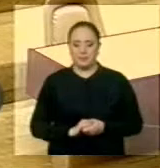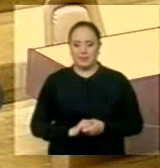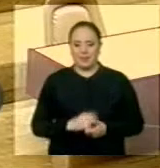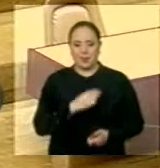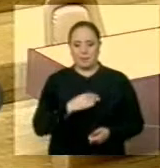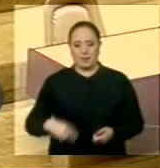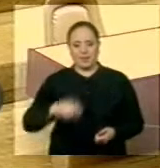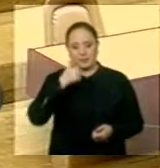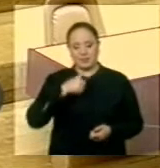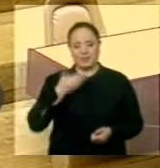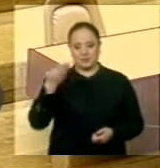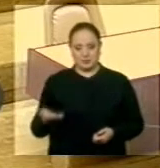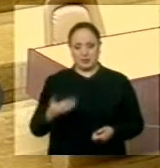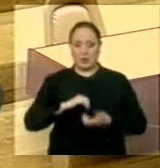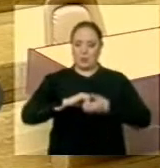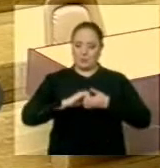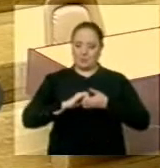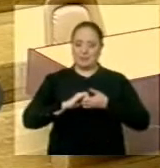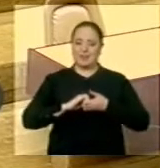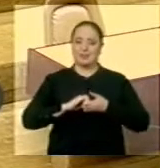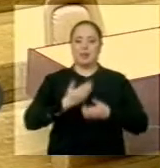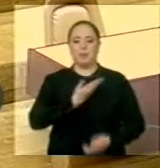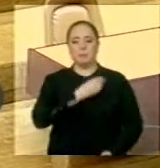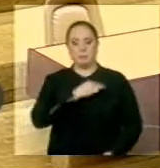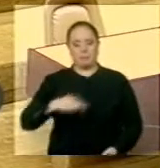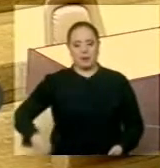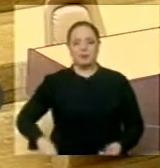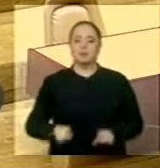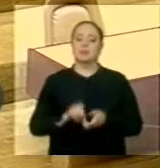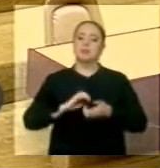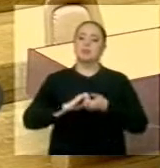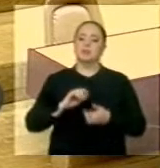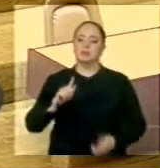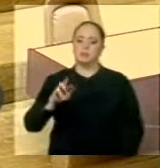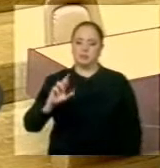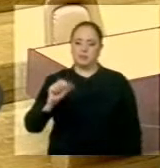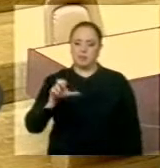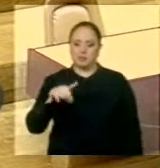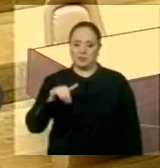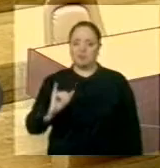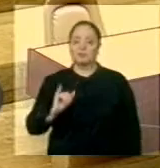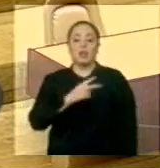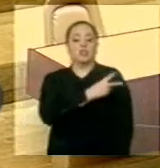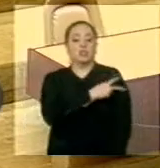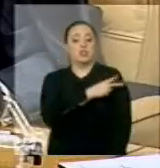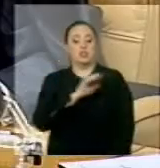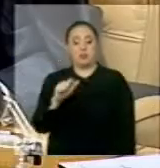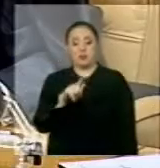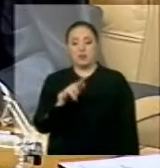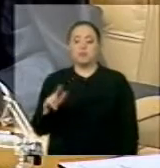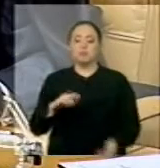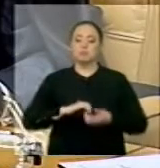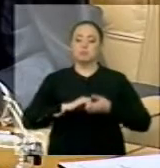principio cumprimentando a doutora Gleice Mendonça, ilustre ministra, chefe da Advocacia Geral da União,